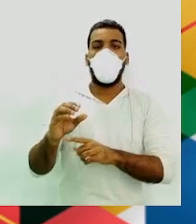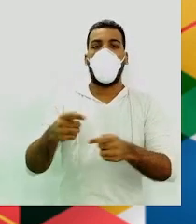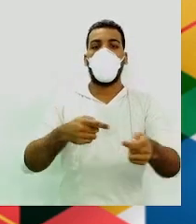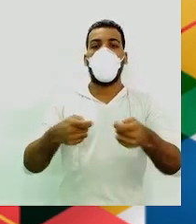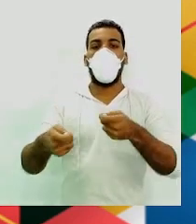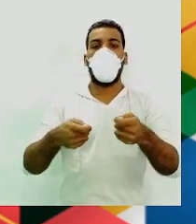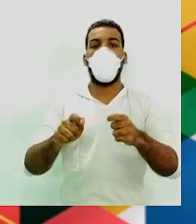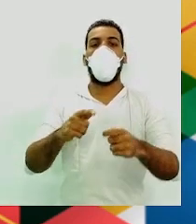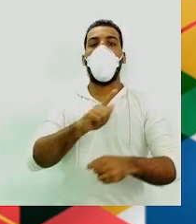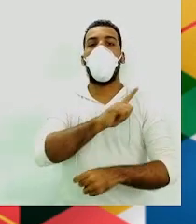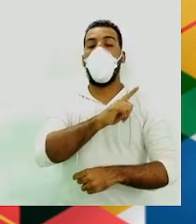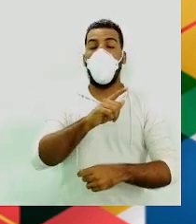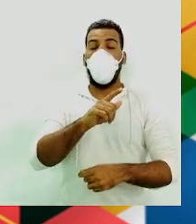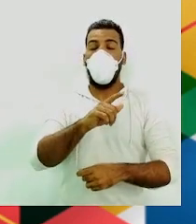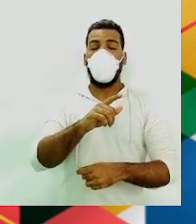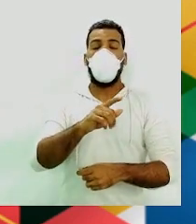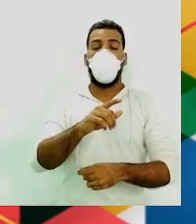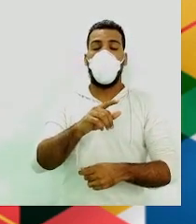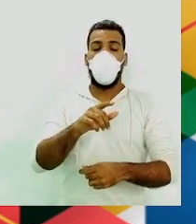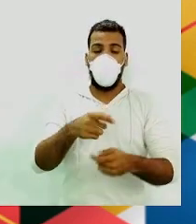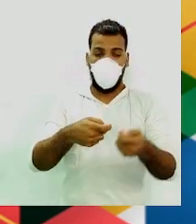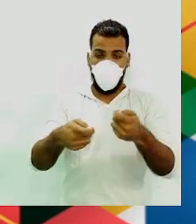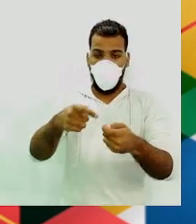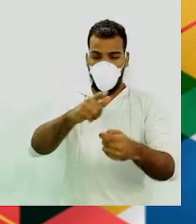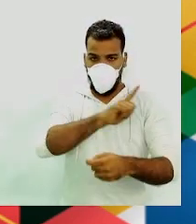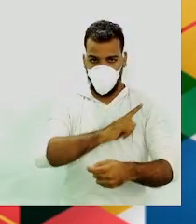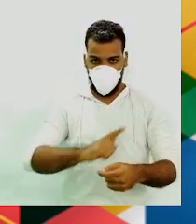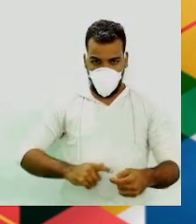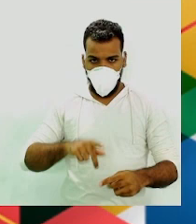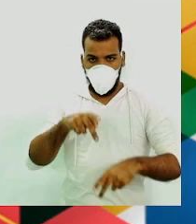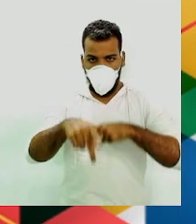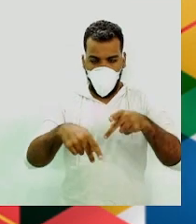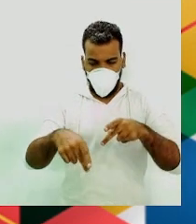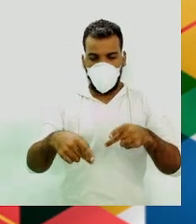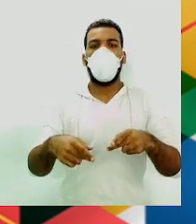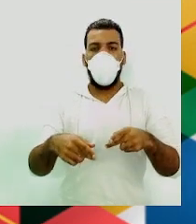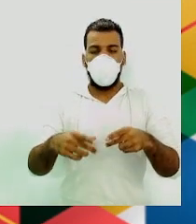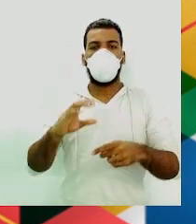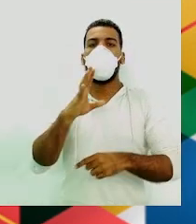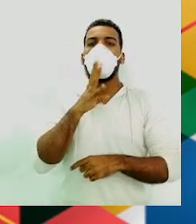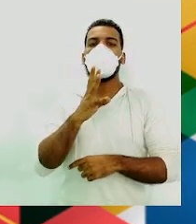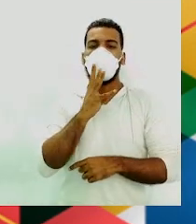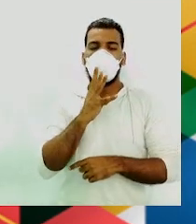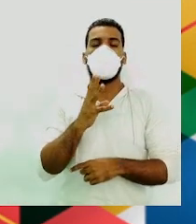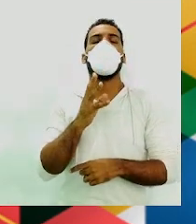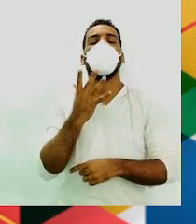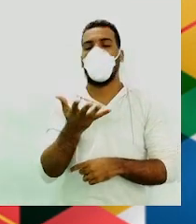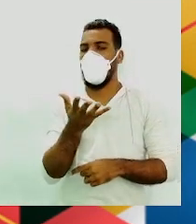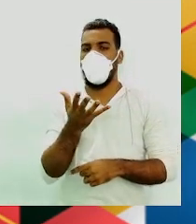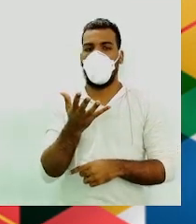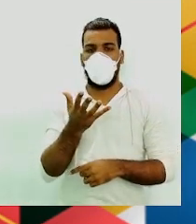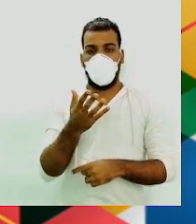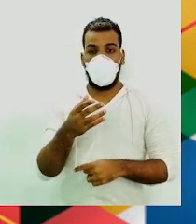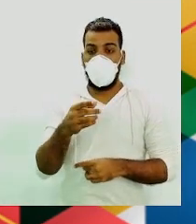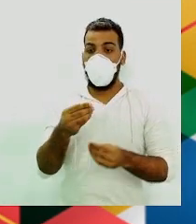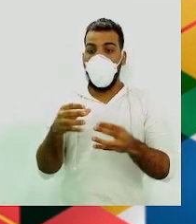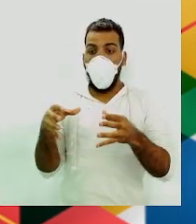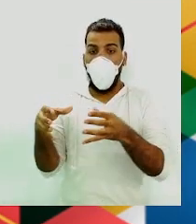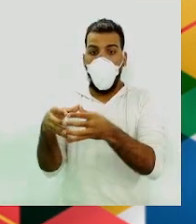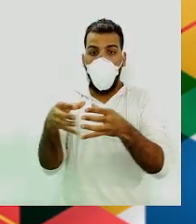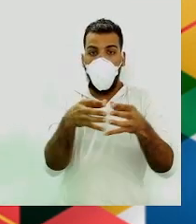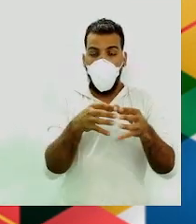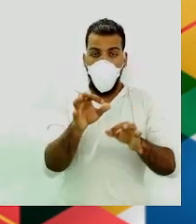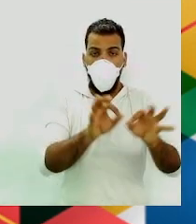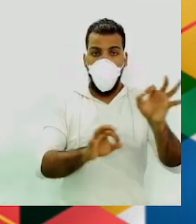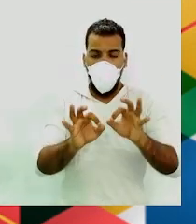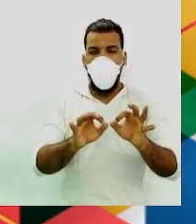povos. É a direção de um Estado, é a determinação das formas da sua organização. Como,